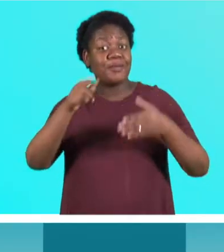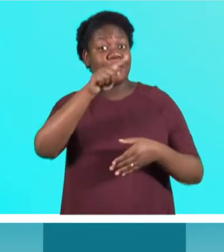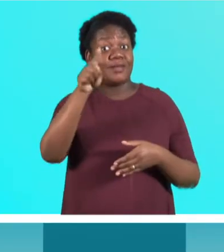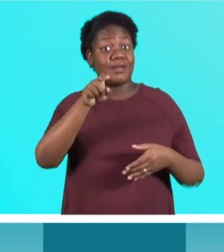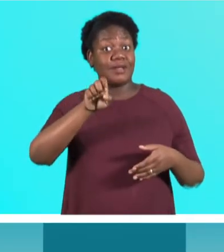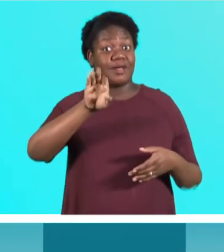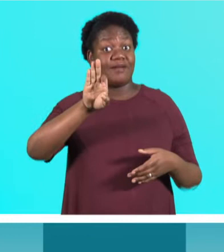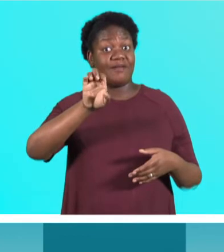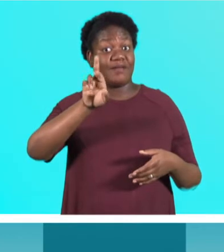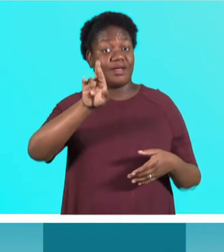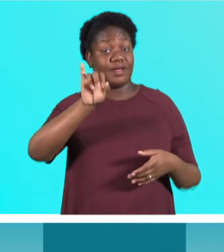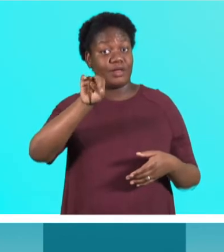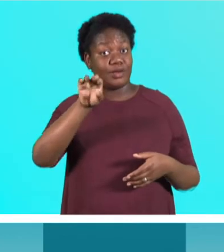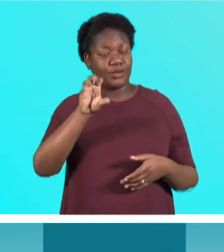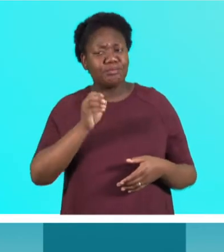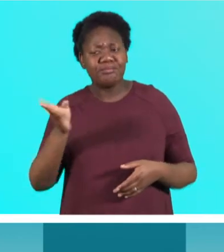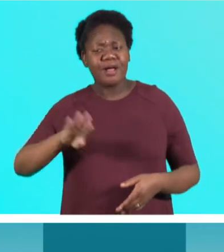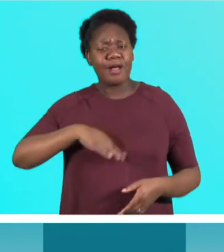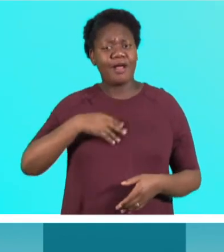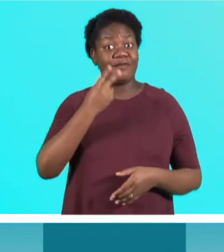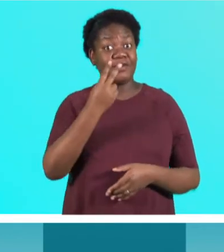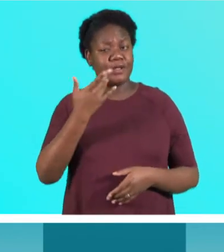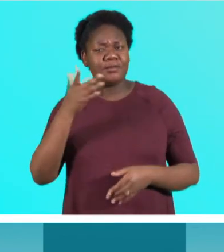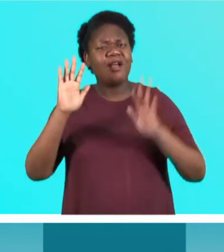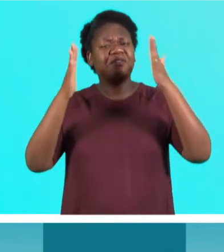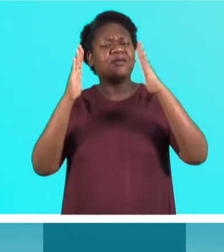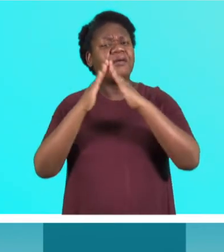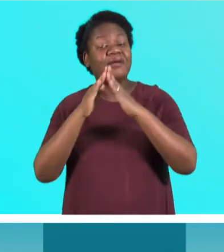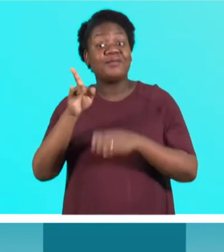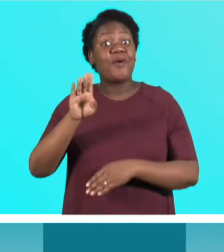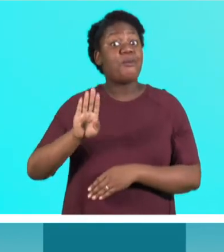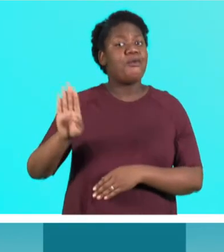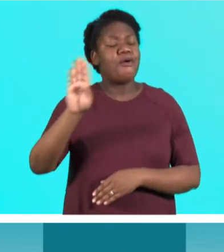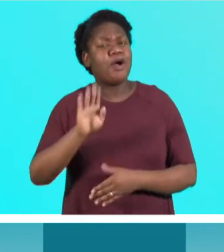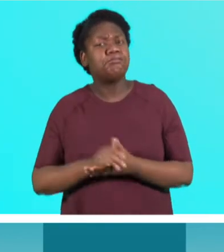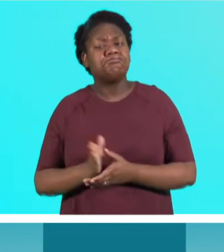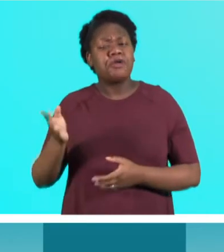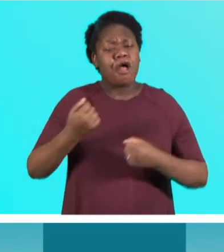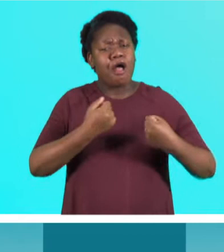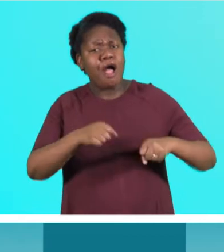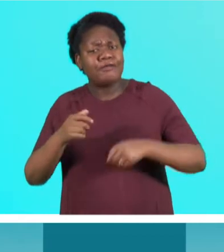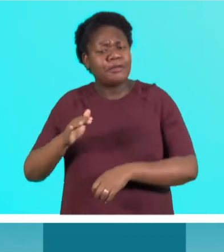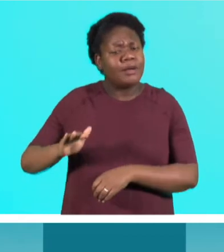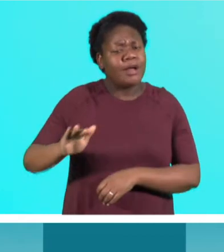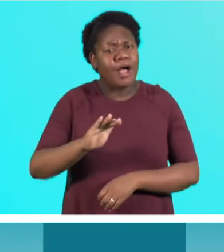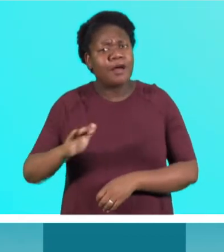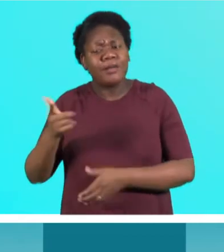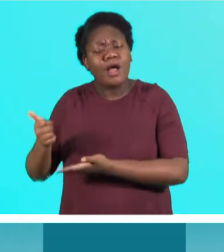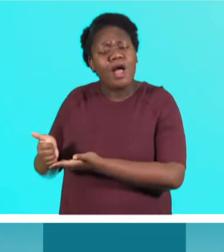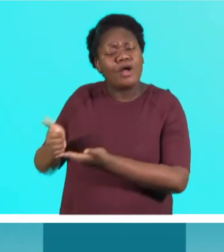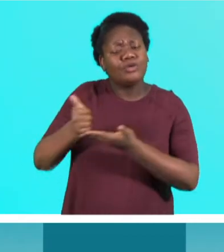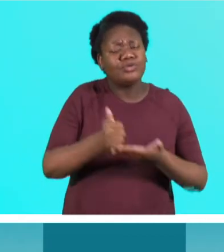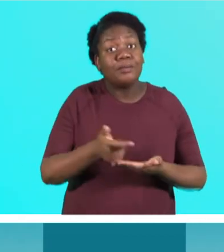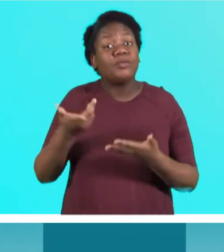Chama-se Zafirino Luiz, tem 25 anos de idade e vive em Boana. Há 6 anos ajuda a sua